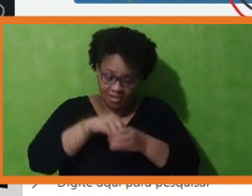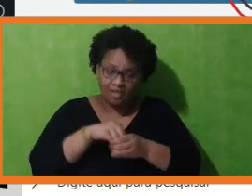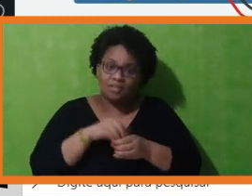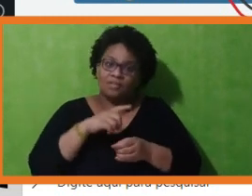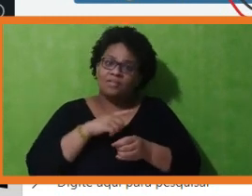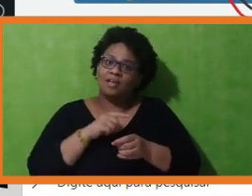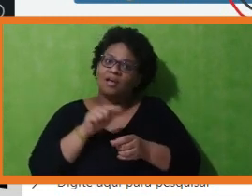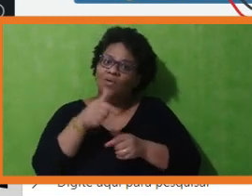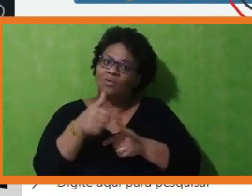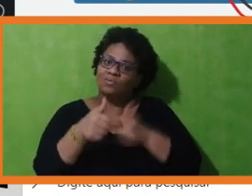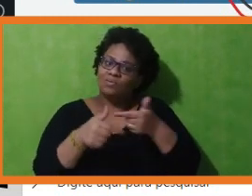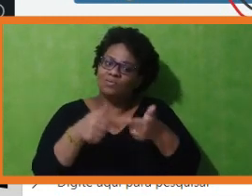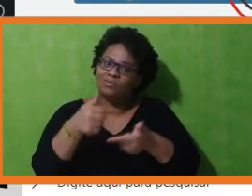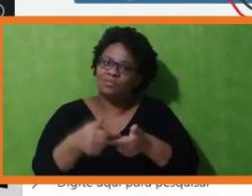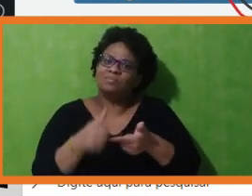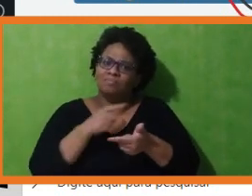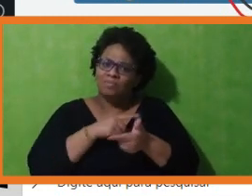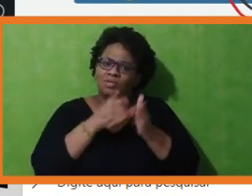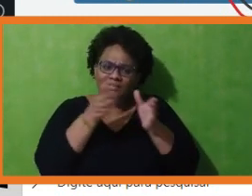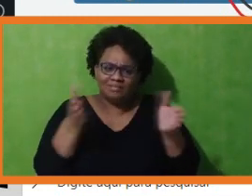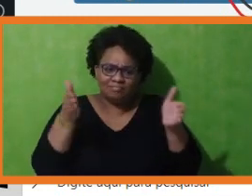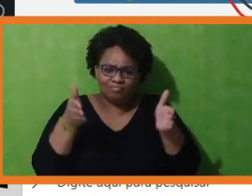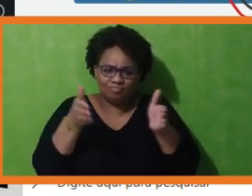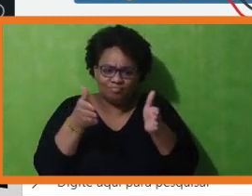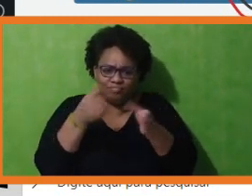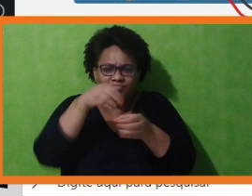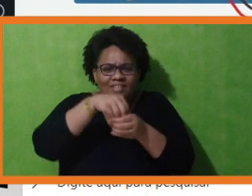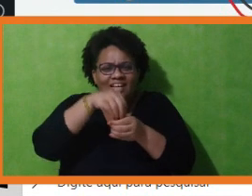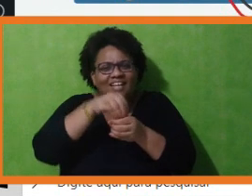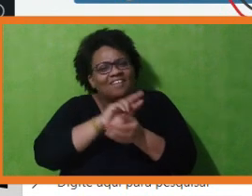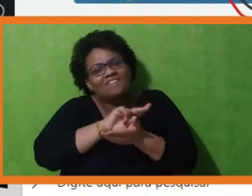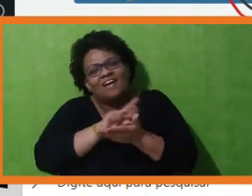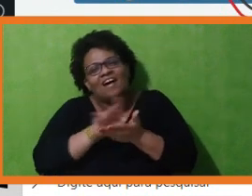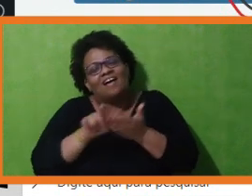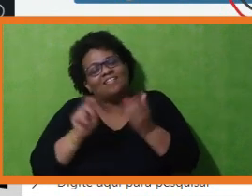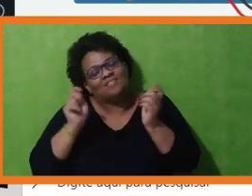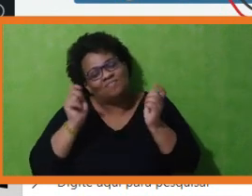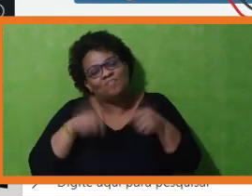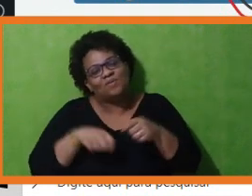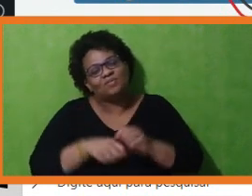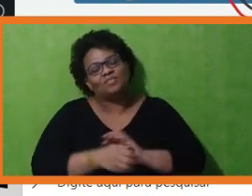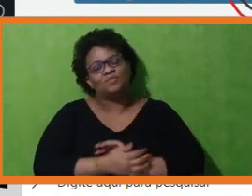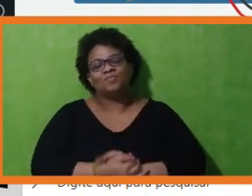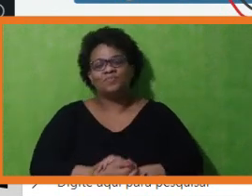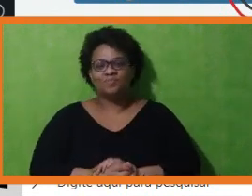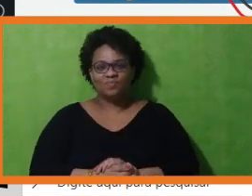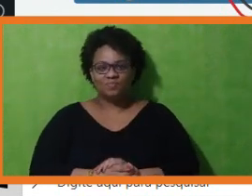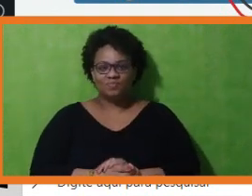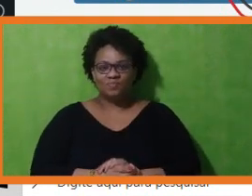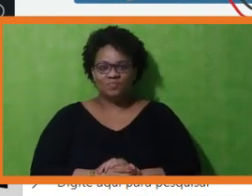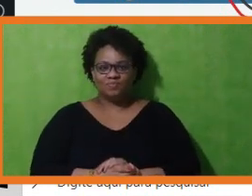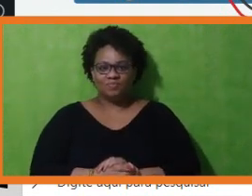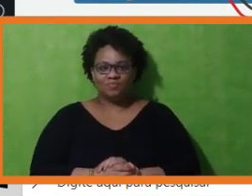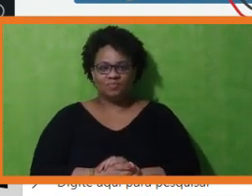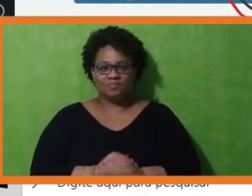E dentro desse if, eu tenho um enquanto. Então, eu posso ter vários blocos dentro de vários blocos. Depois desse if, normalmente